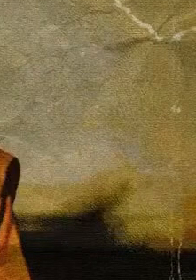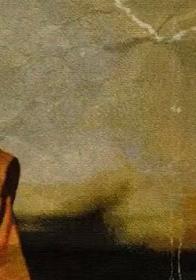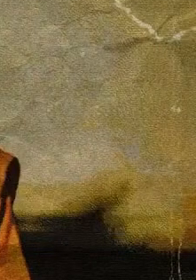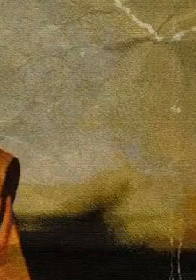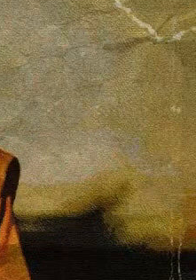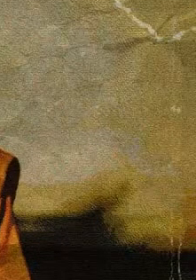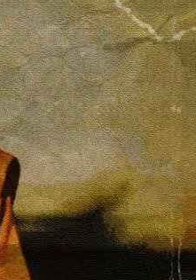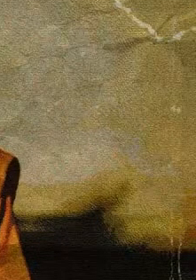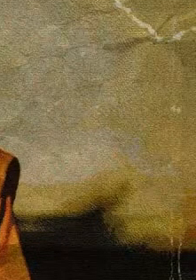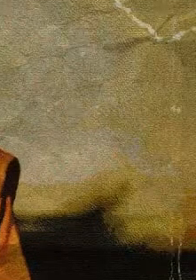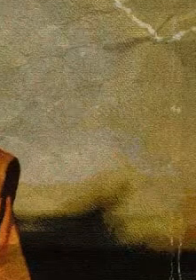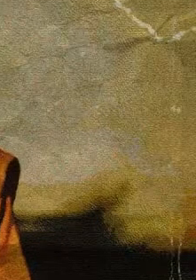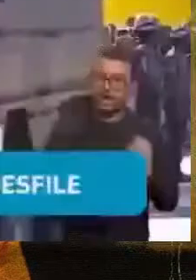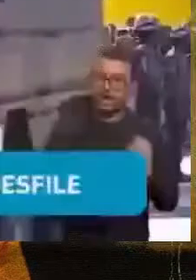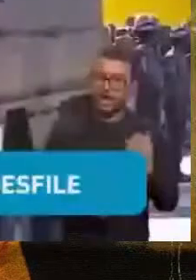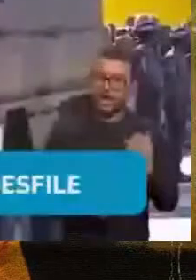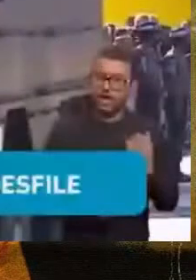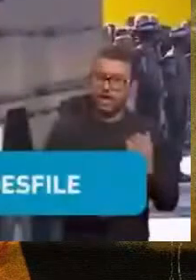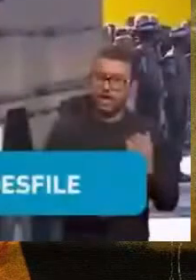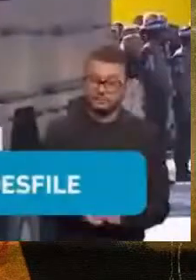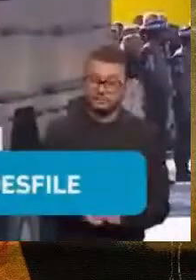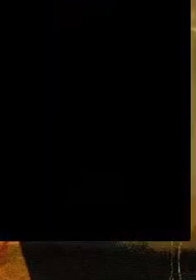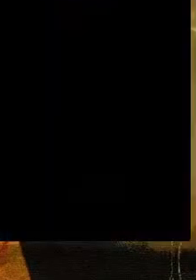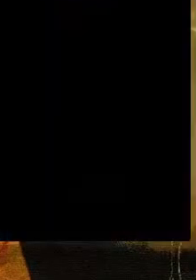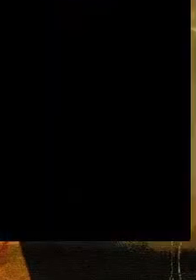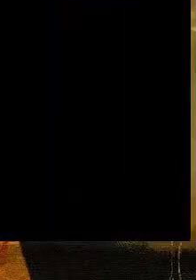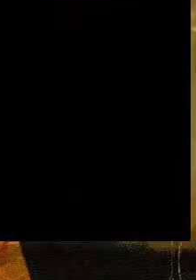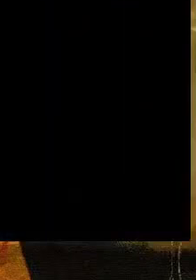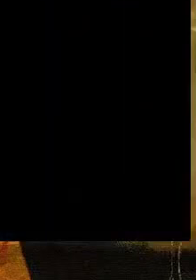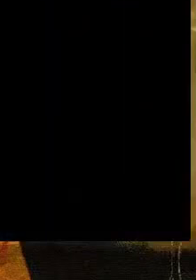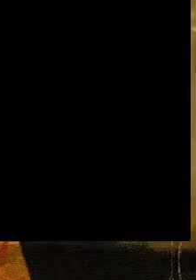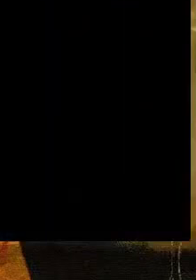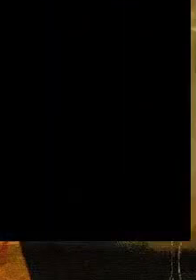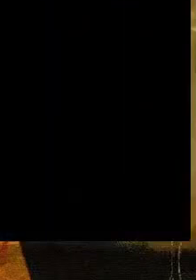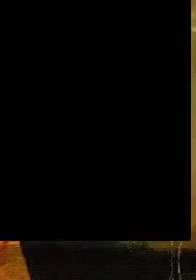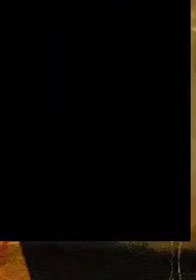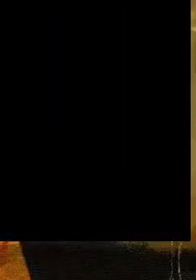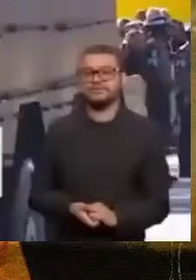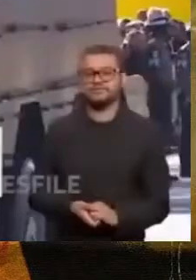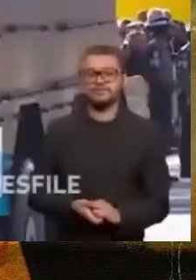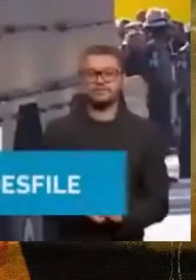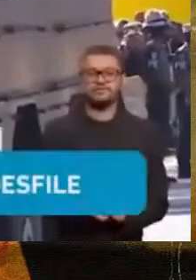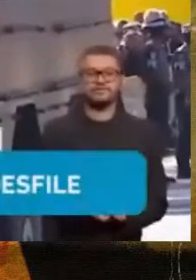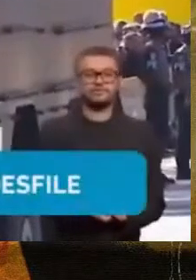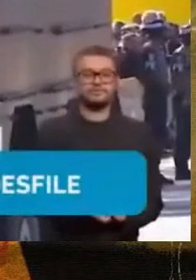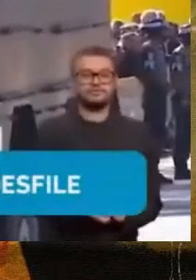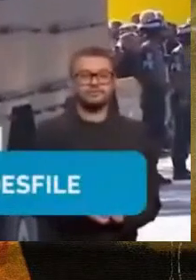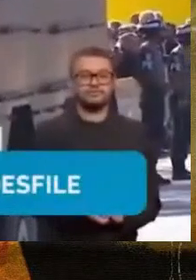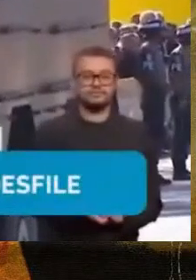lá. Exército aqui. O pessoal ficou na rua aqui. Ó, isso aqui deve ser uma tortura para os caras. Vamos lá.